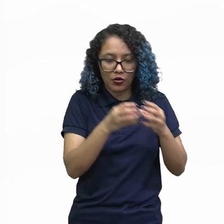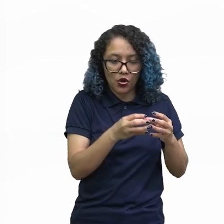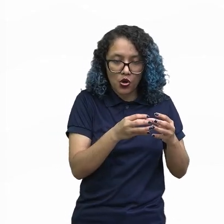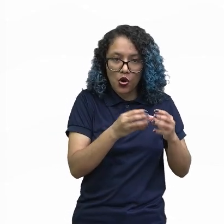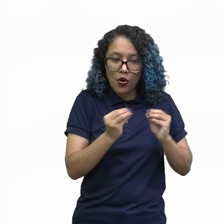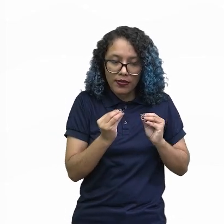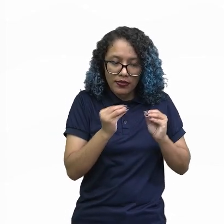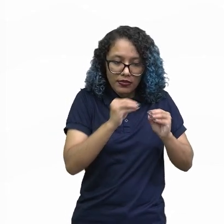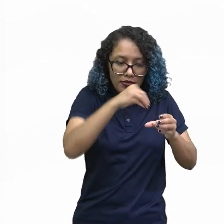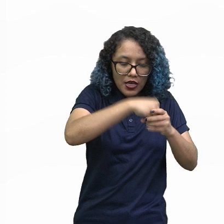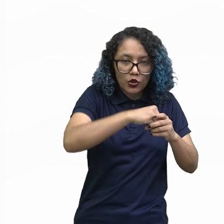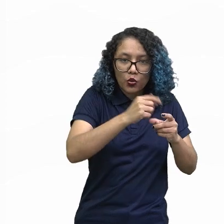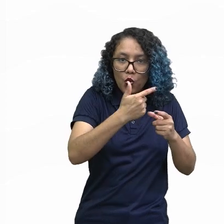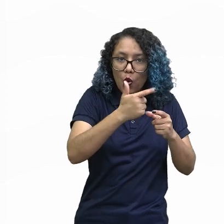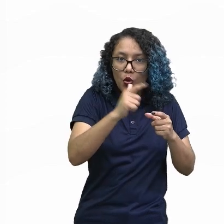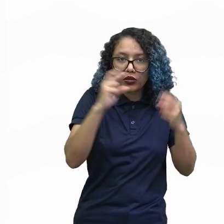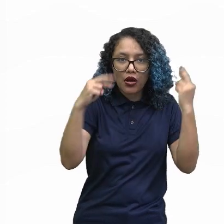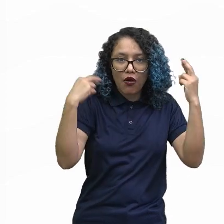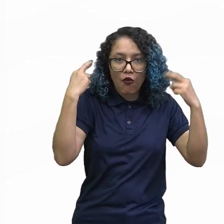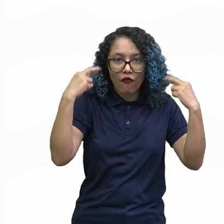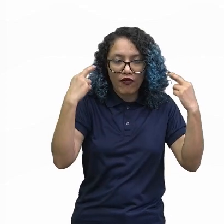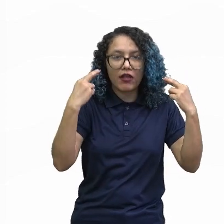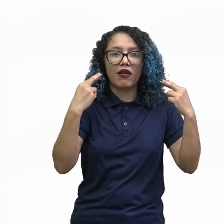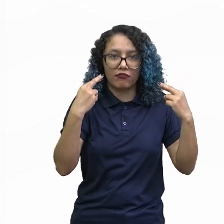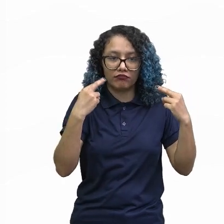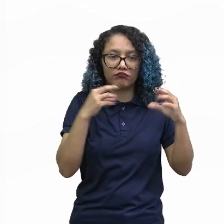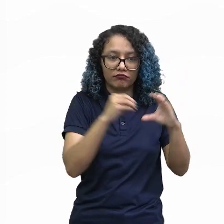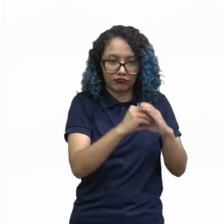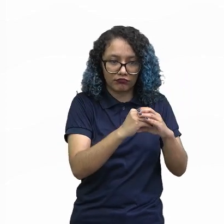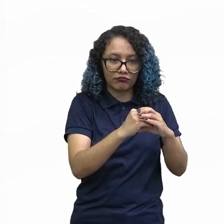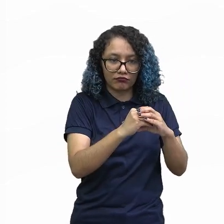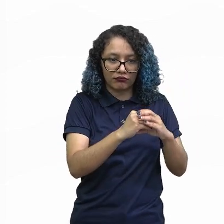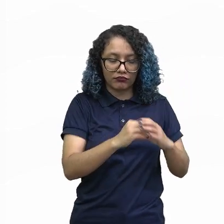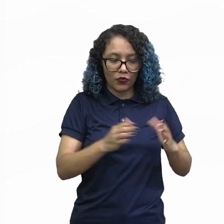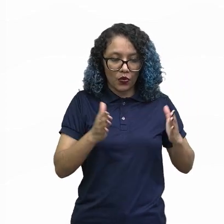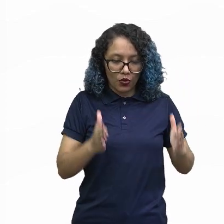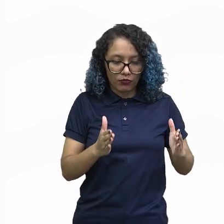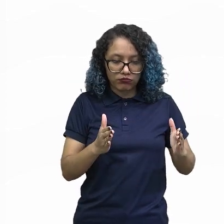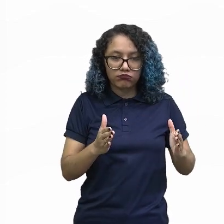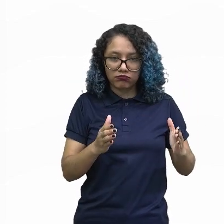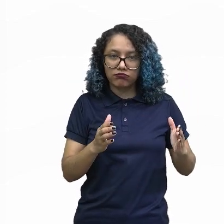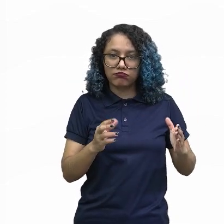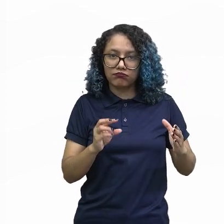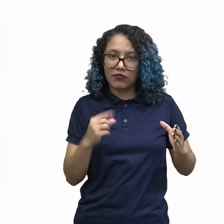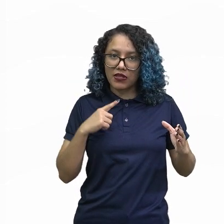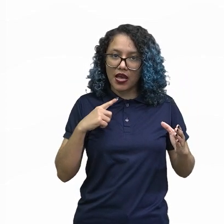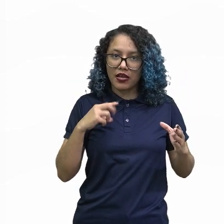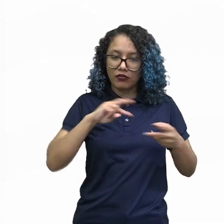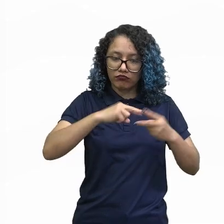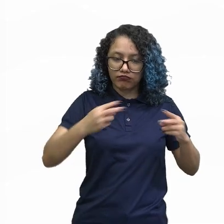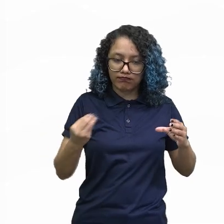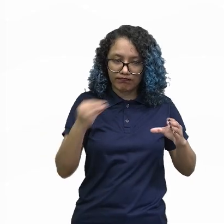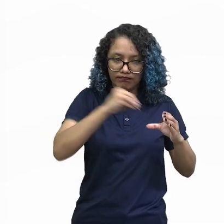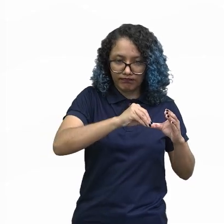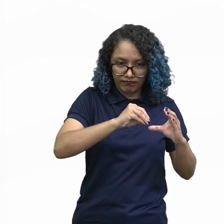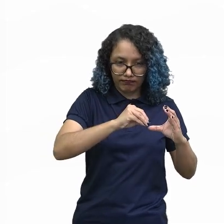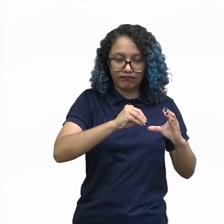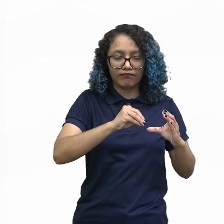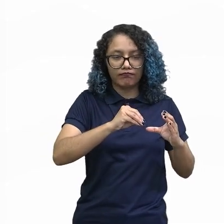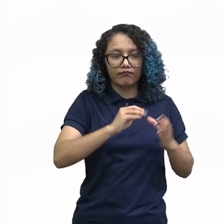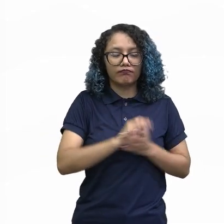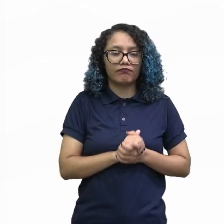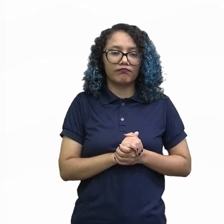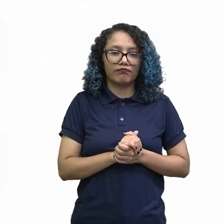que é a ovelha portadora, né? Aquela que vai portar ali esse material. Então acontece ali o transplante, né? O